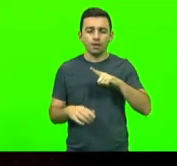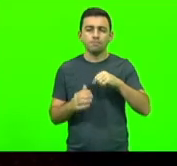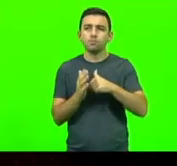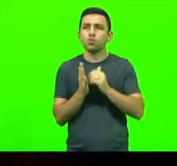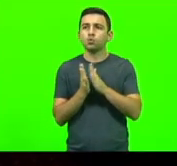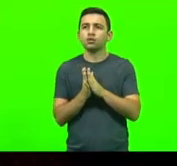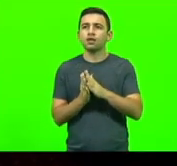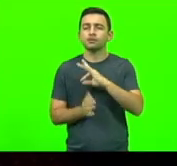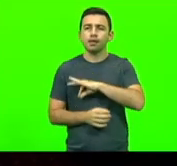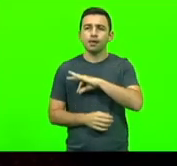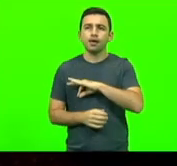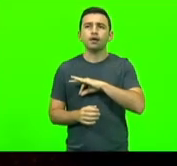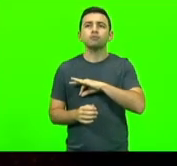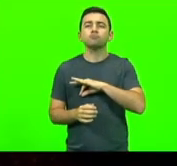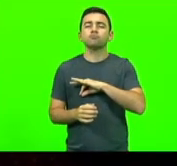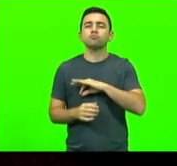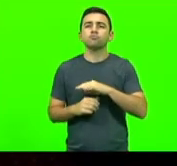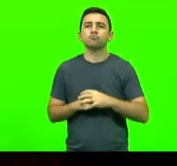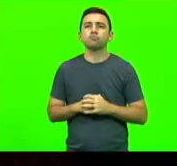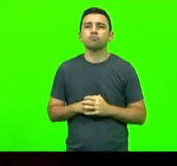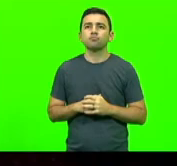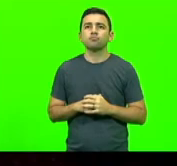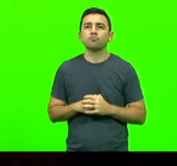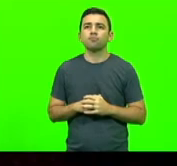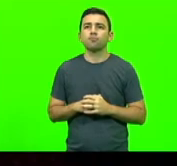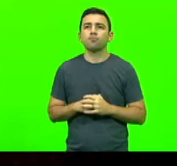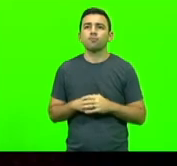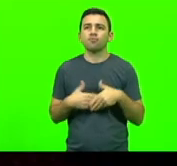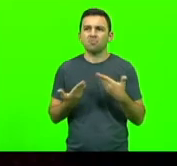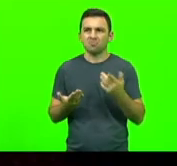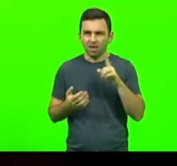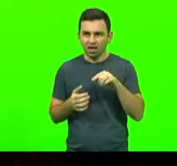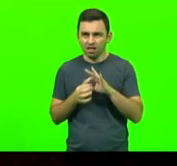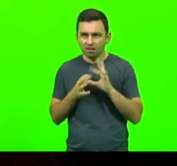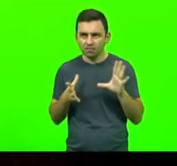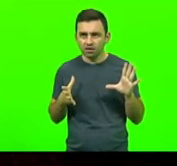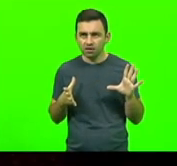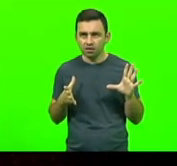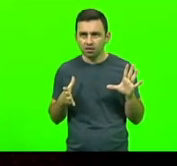salários mínimos, deputado Alba. Isso é liberdade?